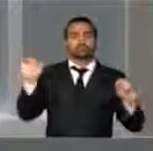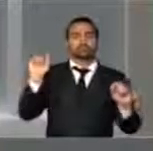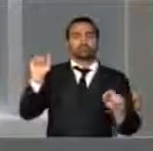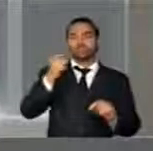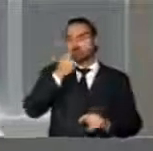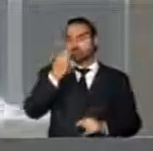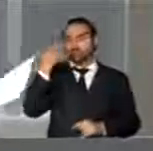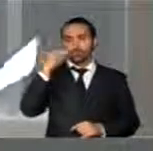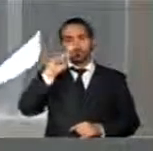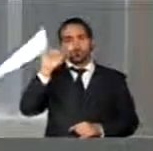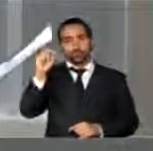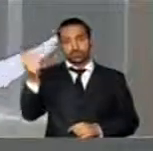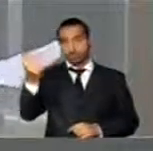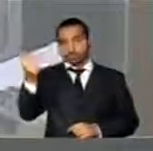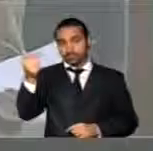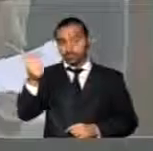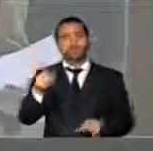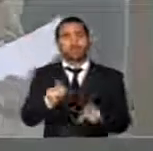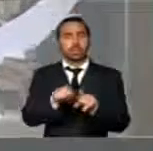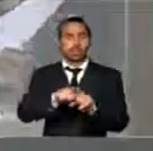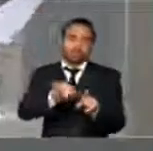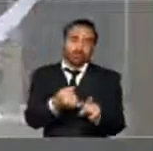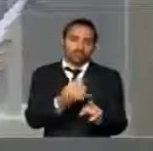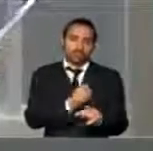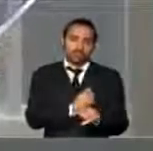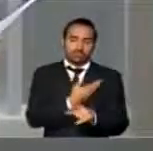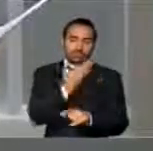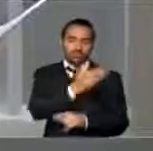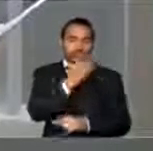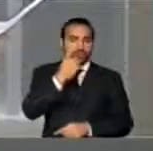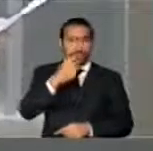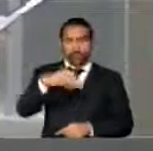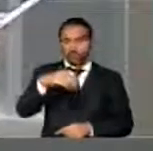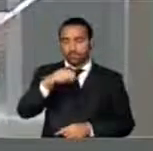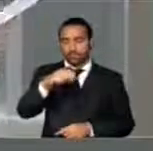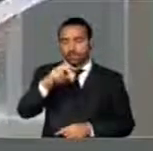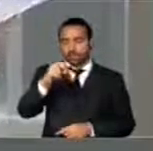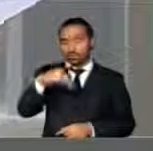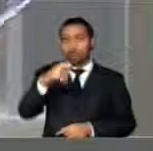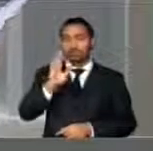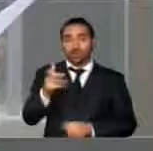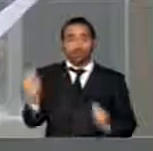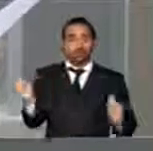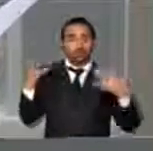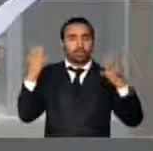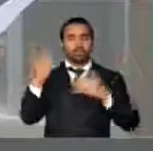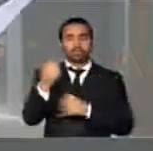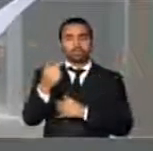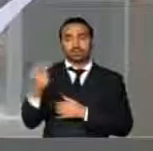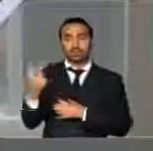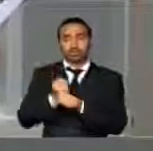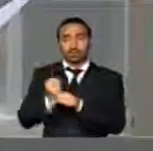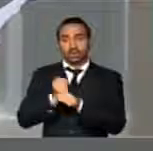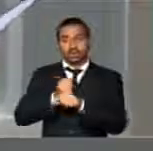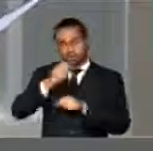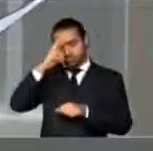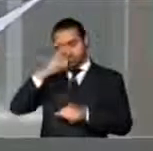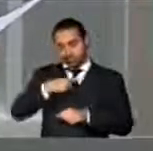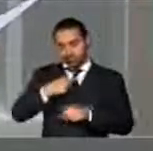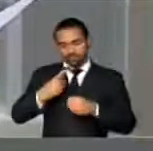último dia 22, e aproveitar aqui a presença do deputado Marum, foi comemorado os 72 anos da independência do